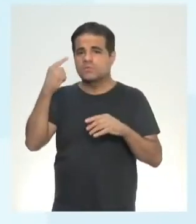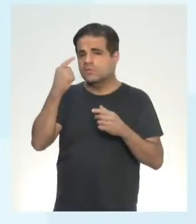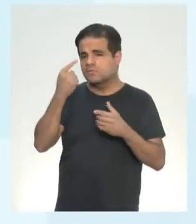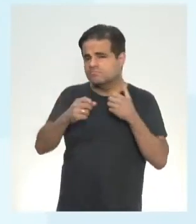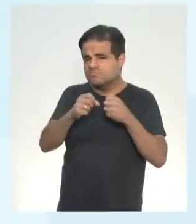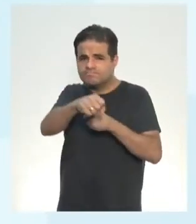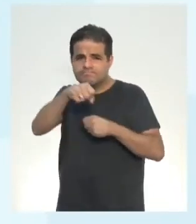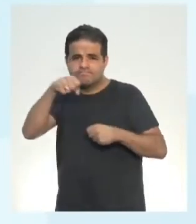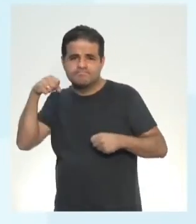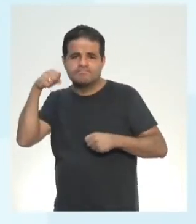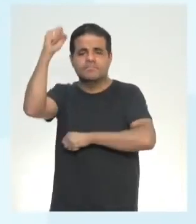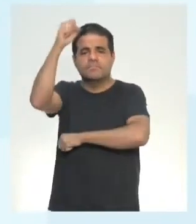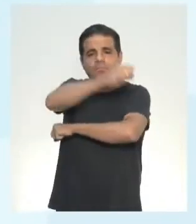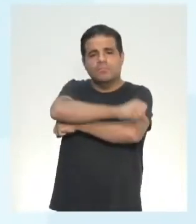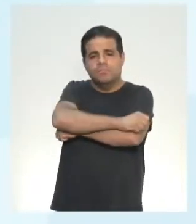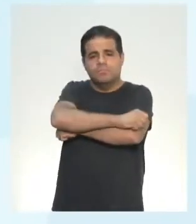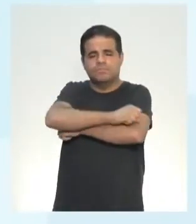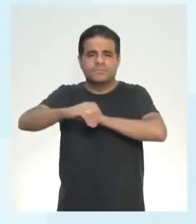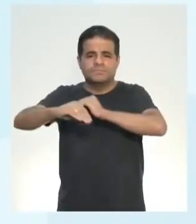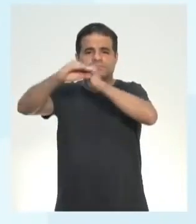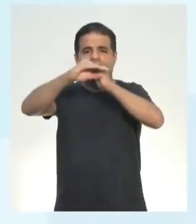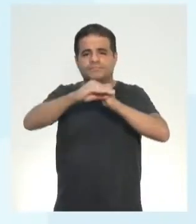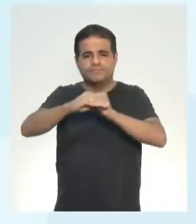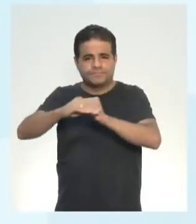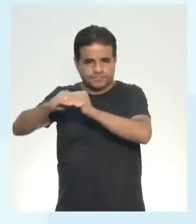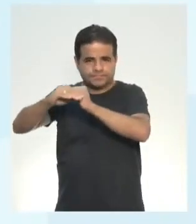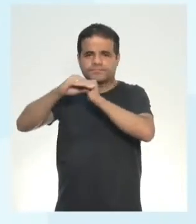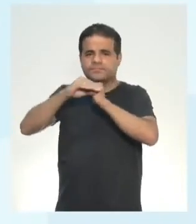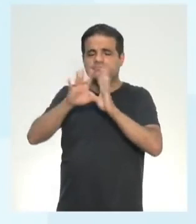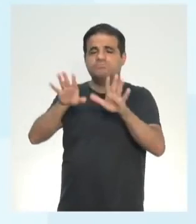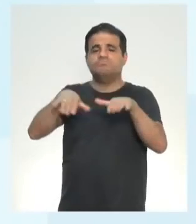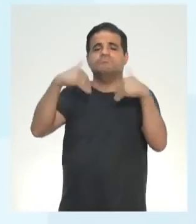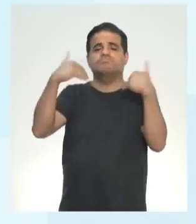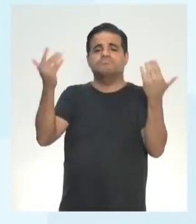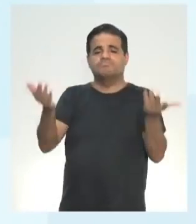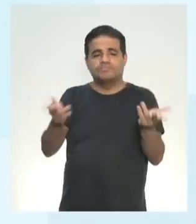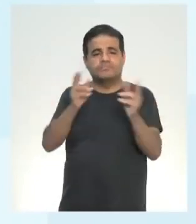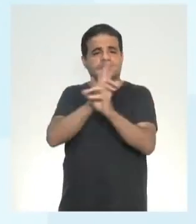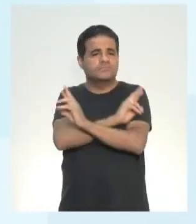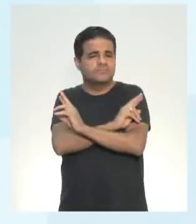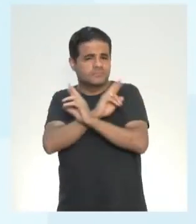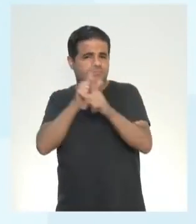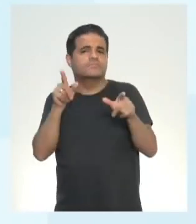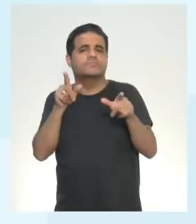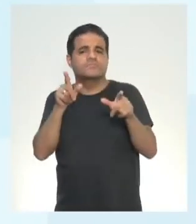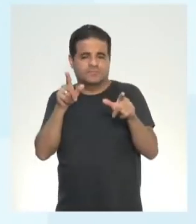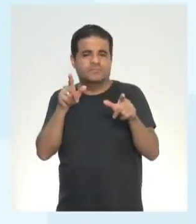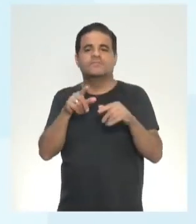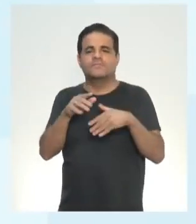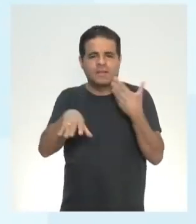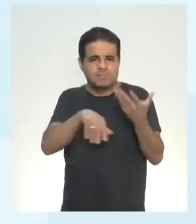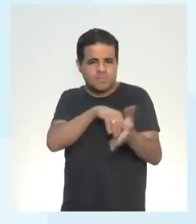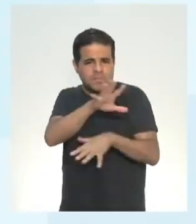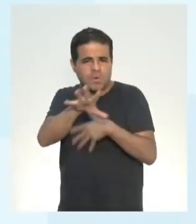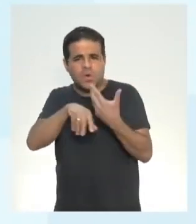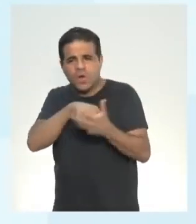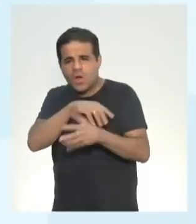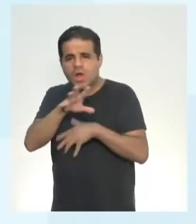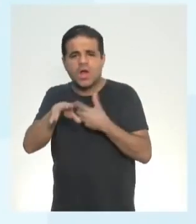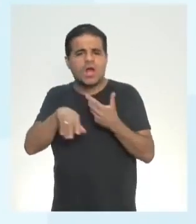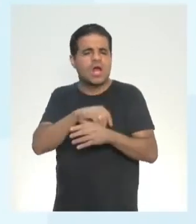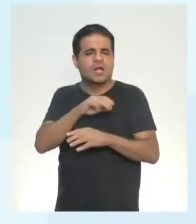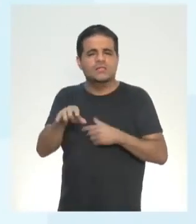sua infinidade de portas e janelas alinhadas. Né? Alinhadas aí, na verdade, amontoadas. Né? Qual